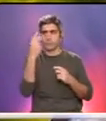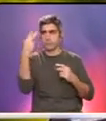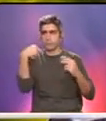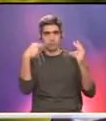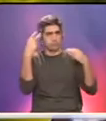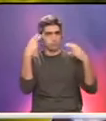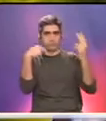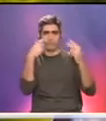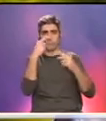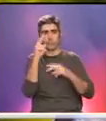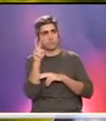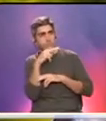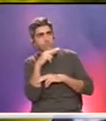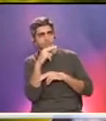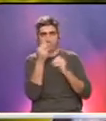Sentia olhares de lado, de